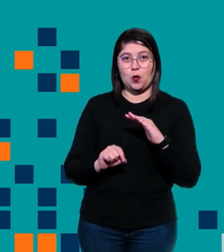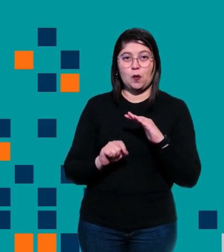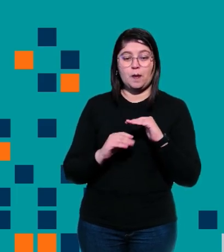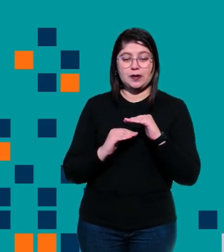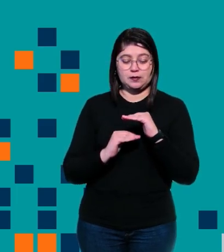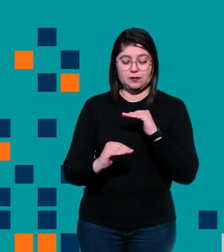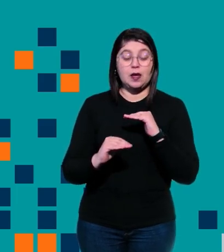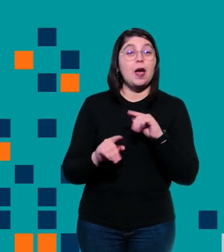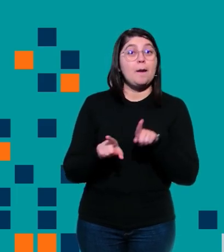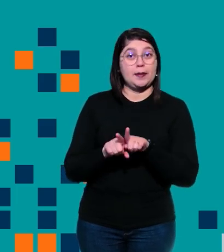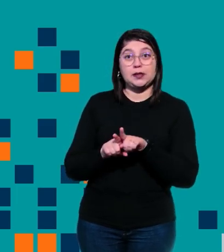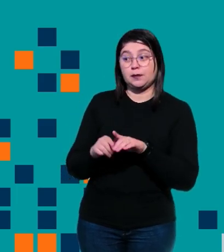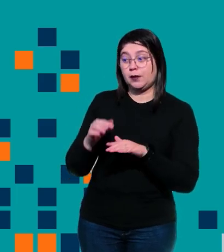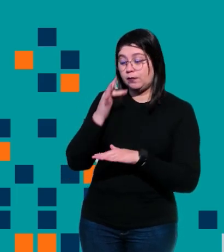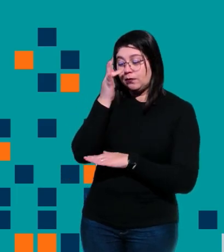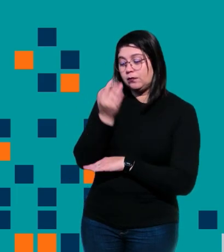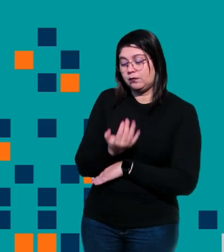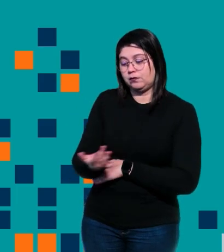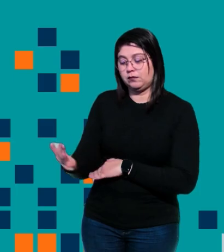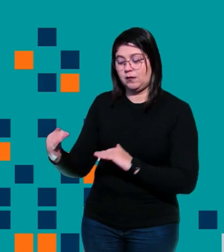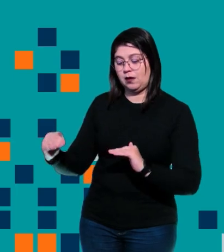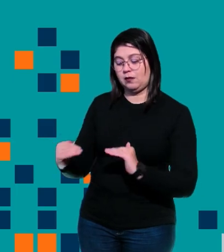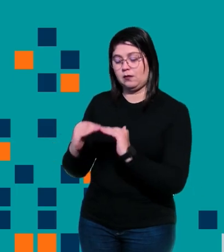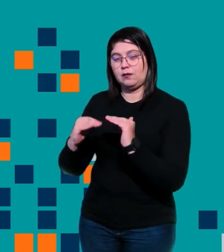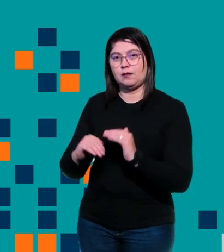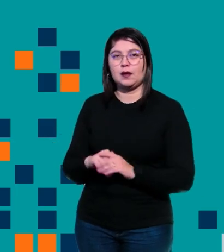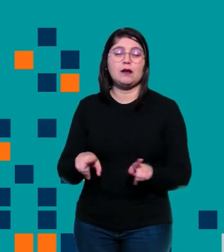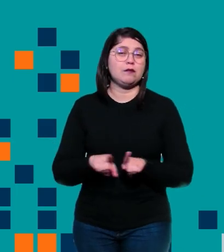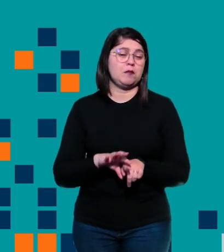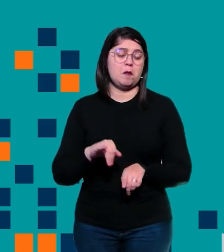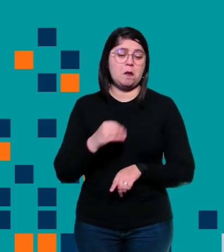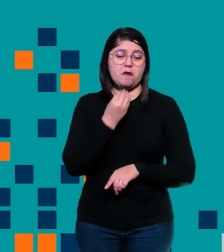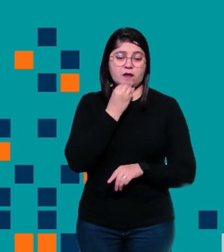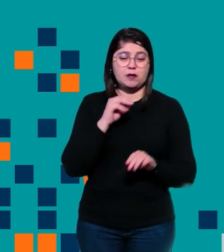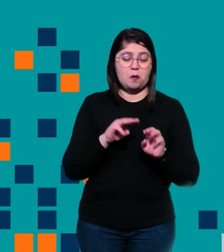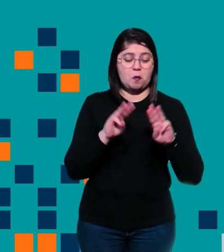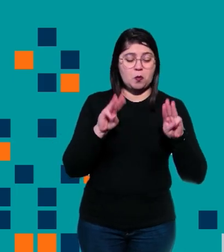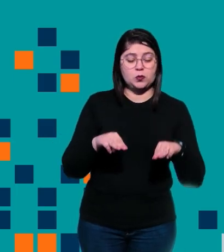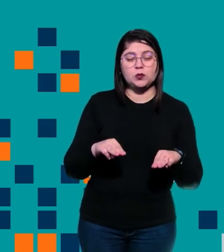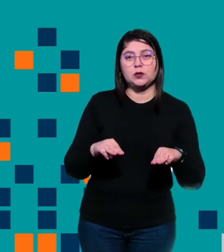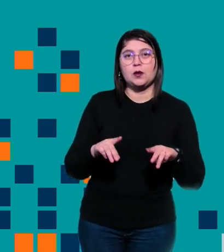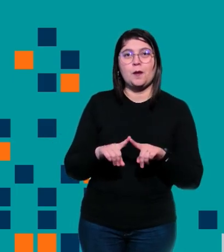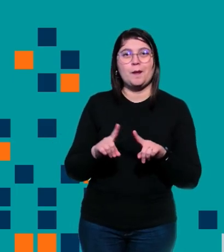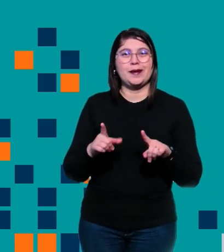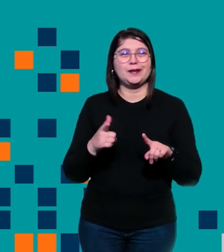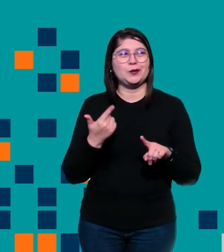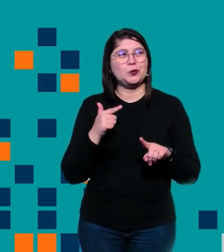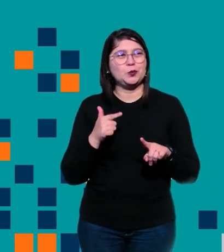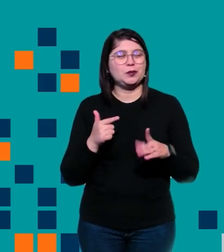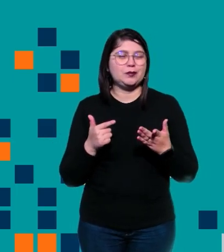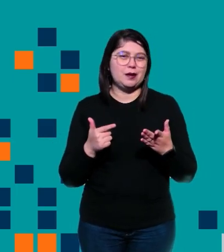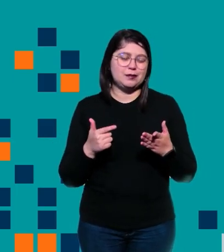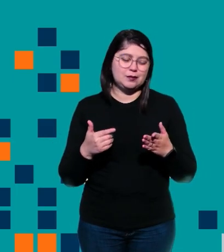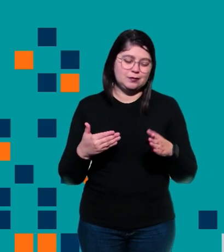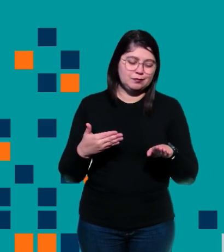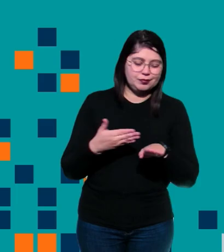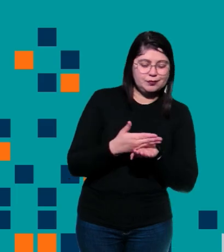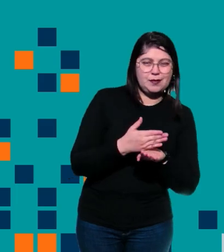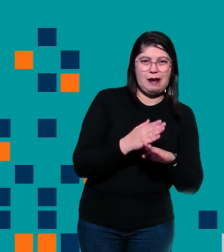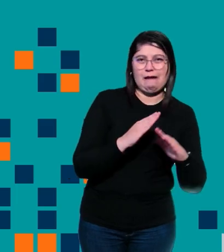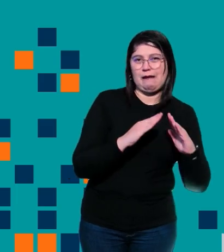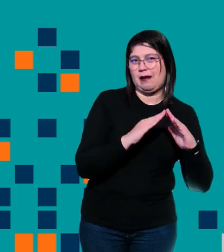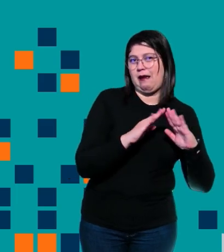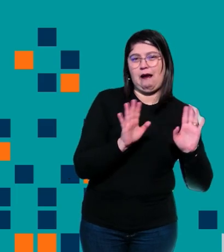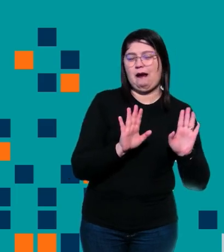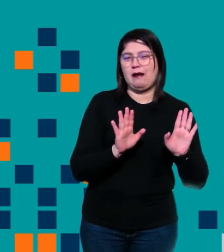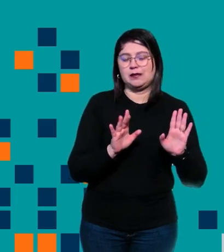ao jardim de baixo, e aproveitar e fazer esse museu ser a transição da cota da casa para o terreno principal. Então,